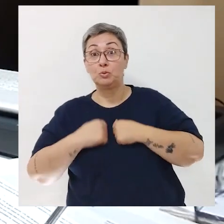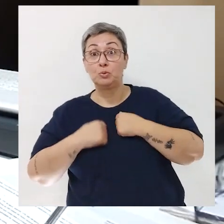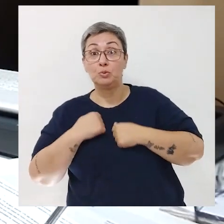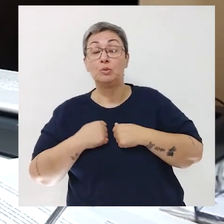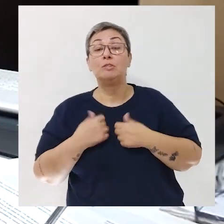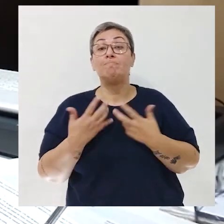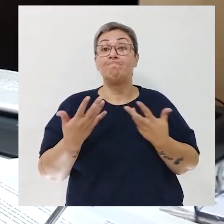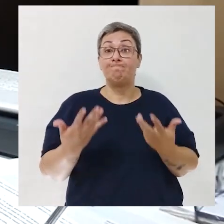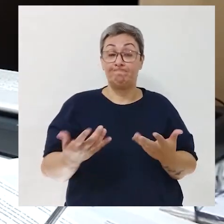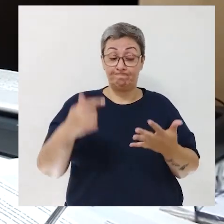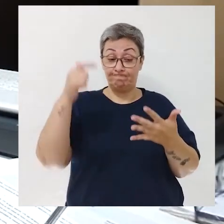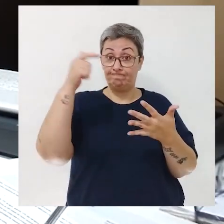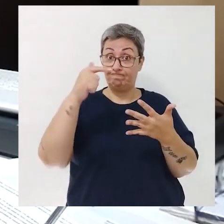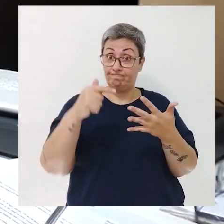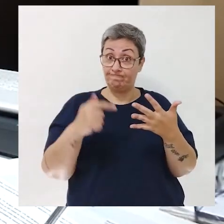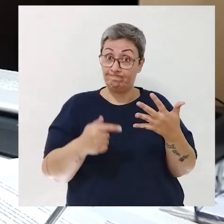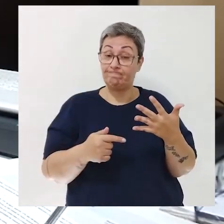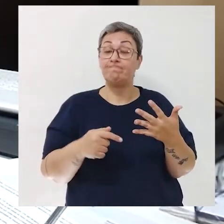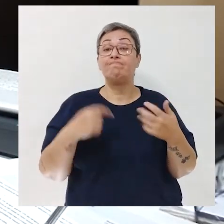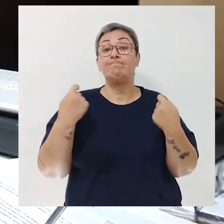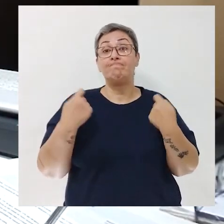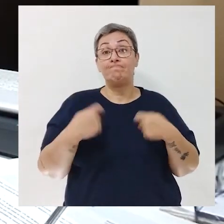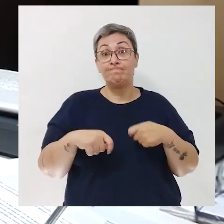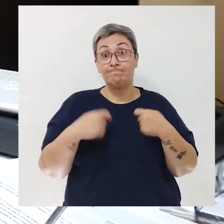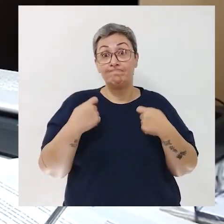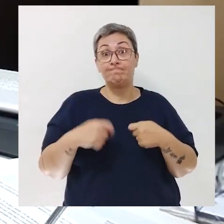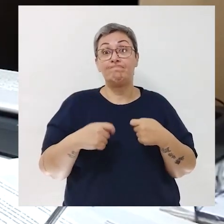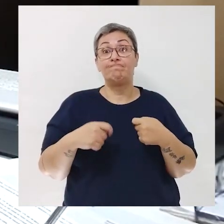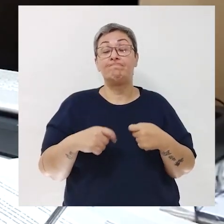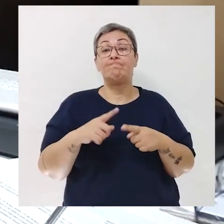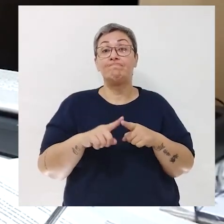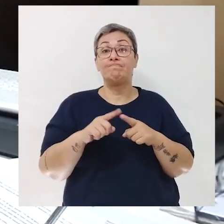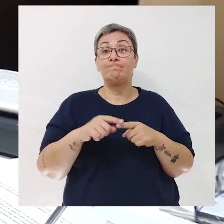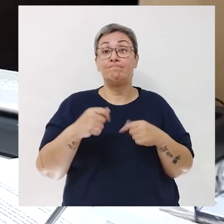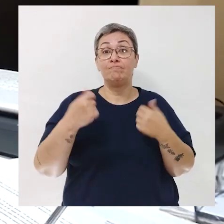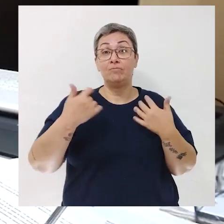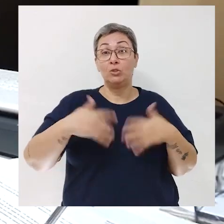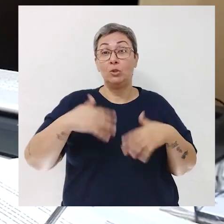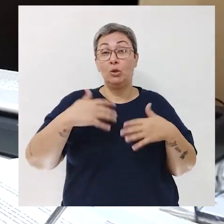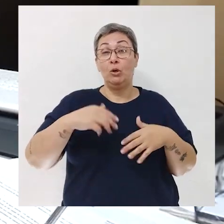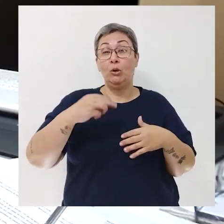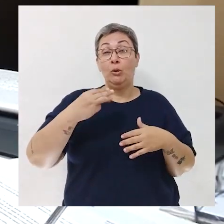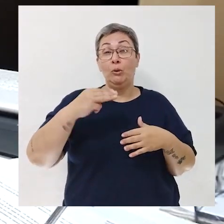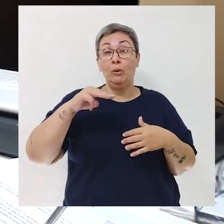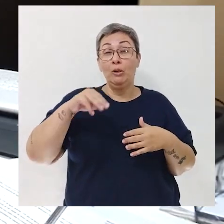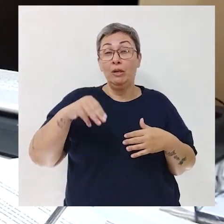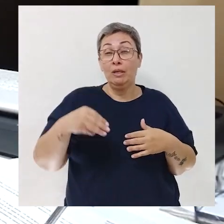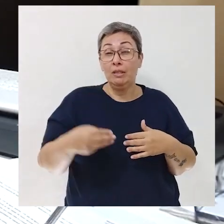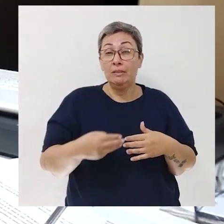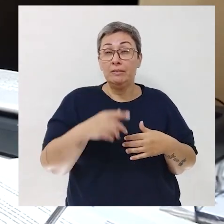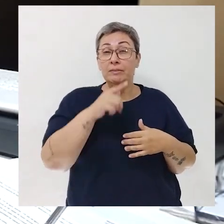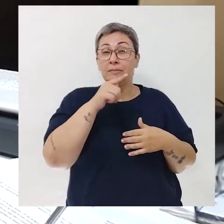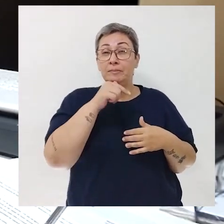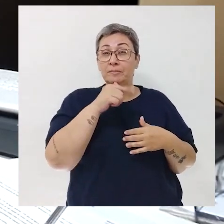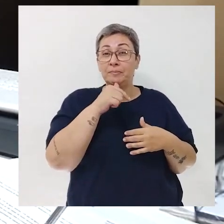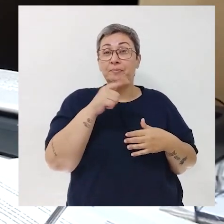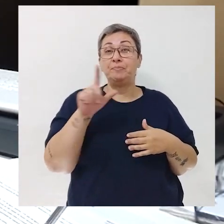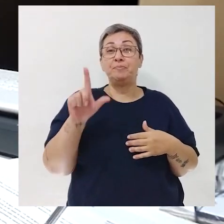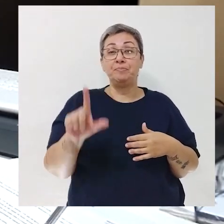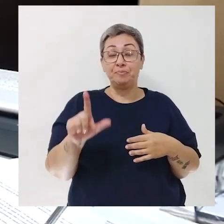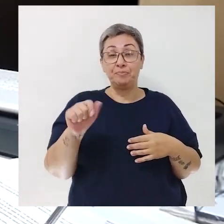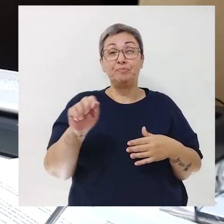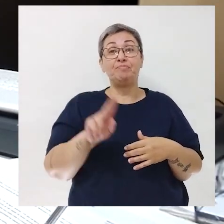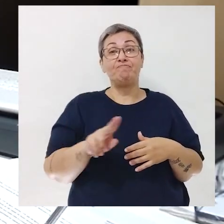banho, né? Enfim, para tudo isso foram necessários milhares de litros de água para todo o